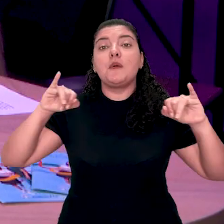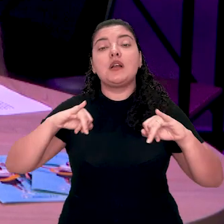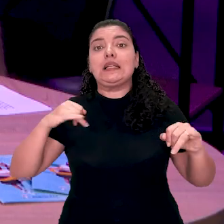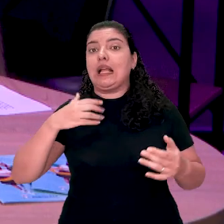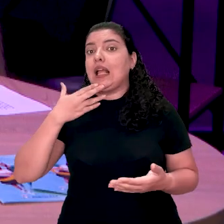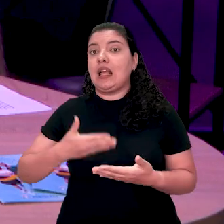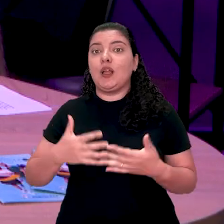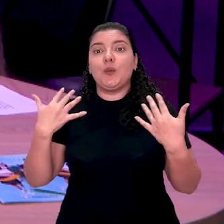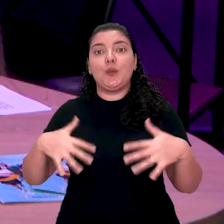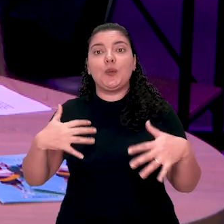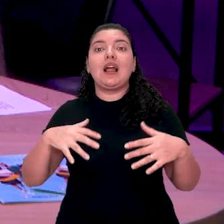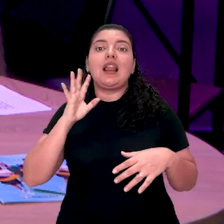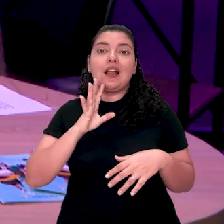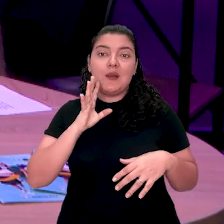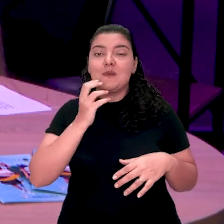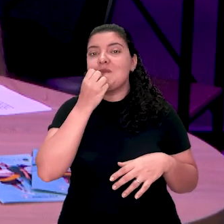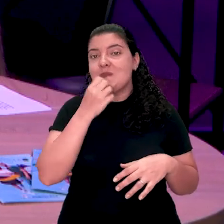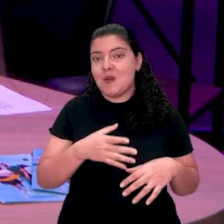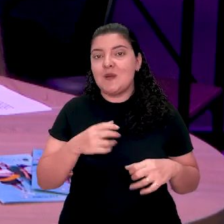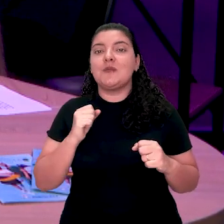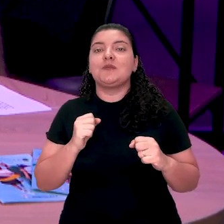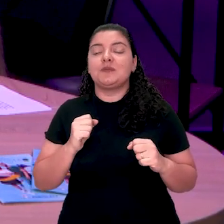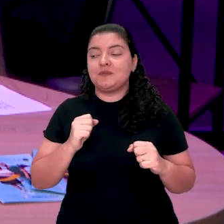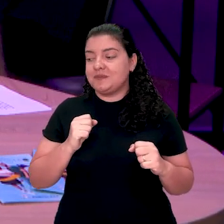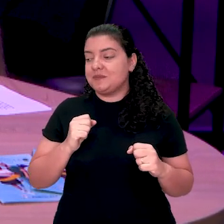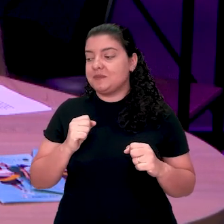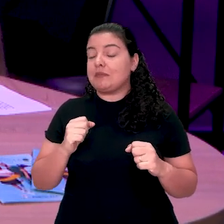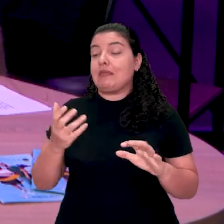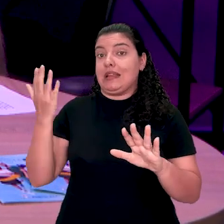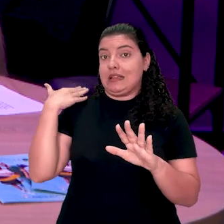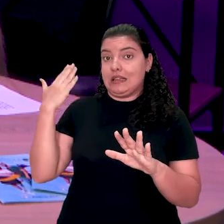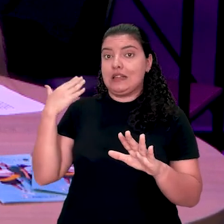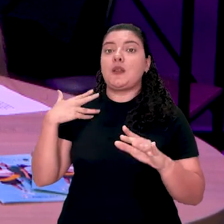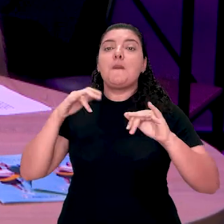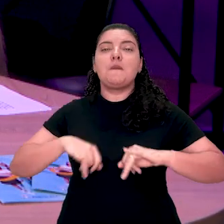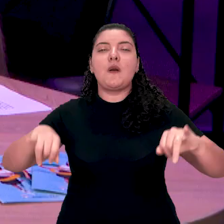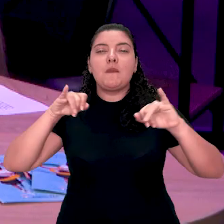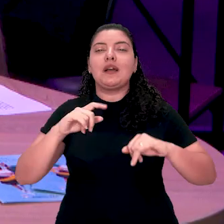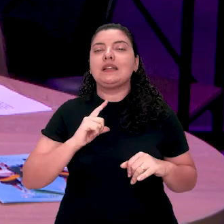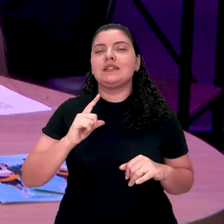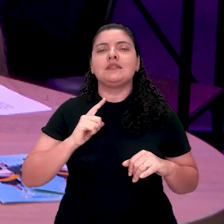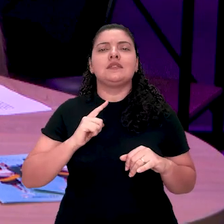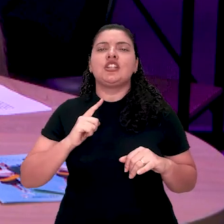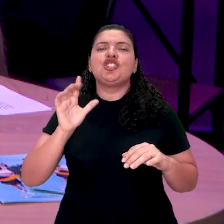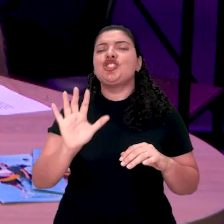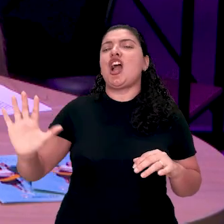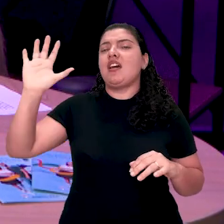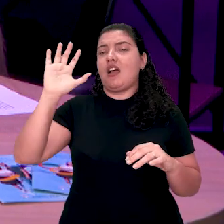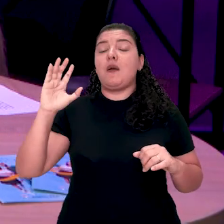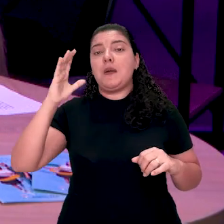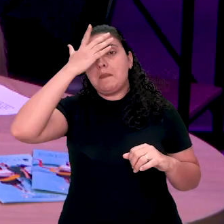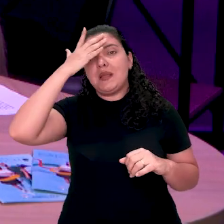fico... muito bacana. O negócio tá fazendo efeito. Antigamente, nas propagandas de uma forma geral, você